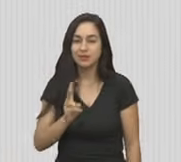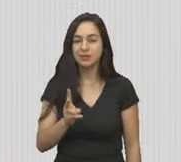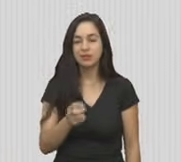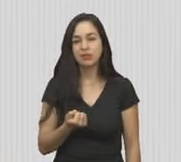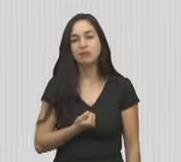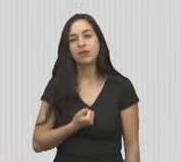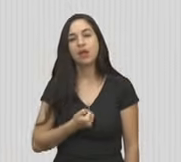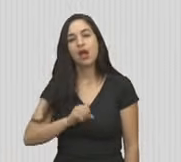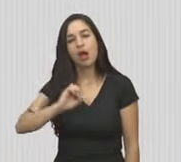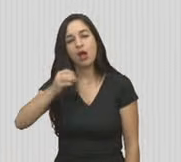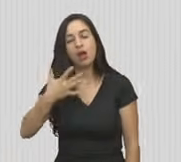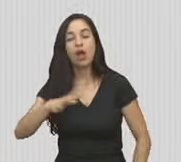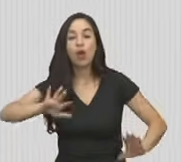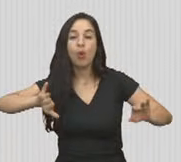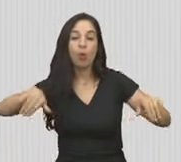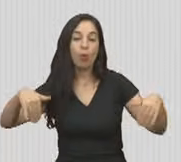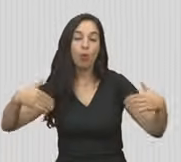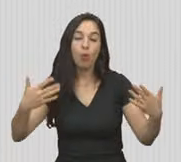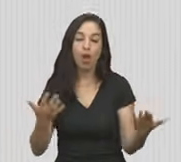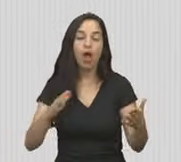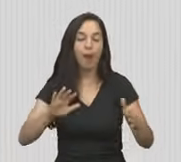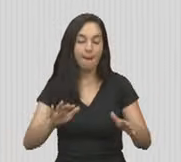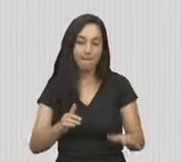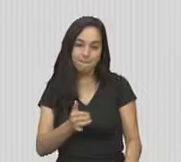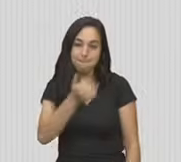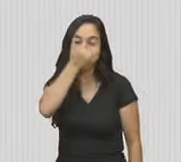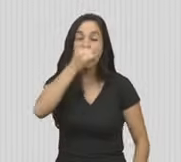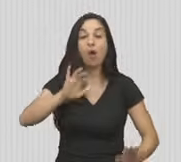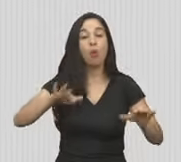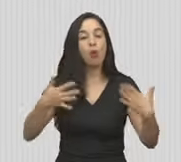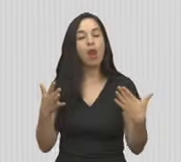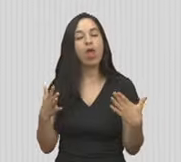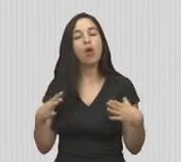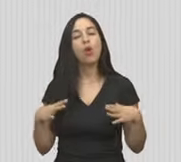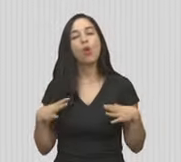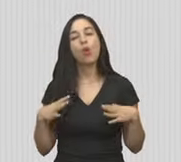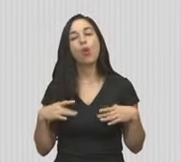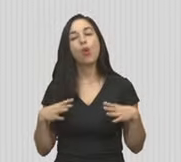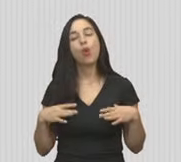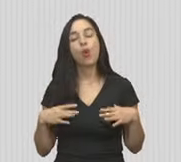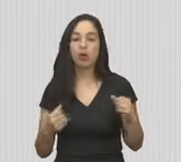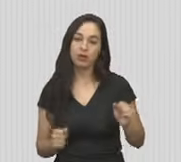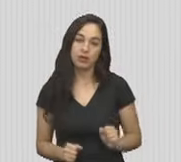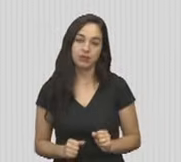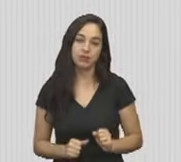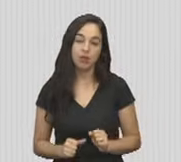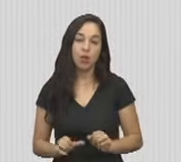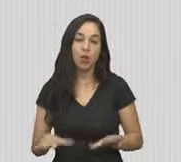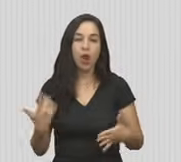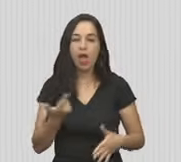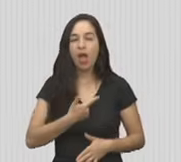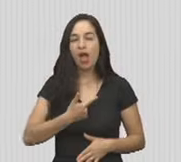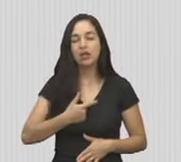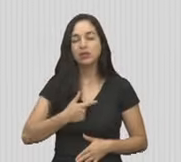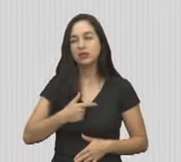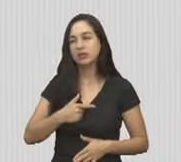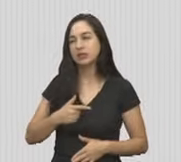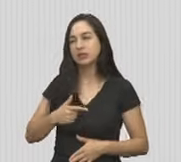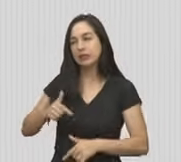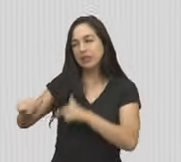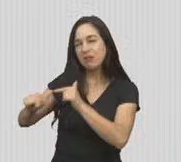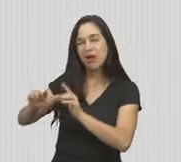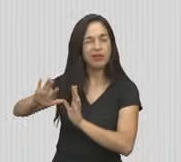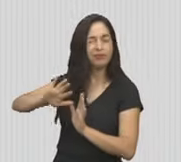tendo ocorrência quando eles estão justamente na folga, que é aquele momento que a gente desliga, a gente perde a